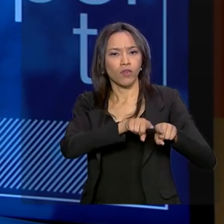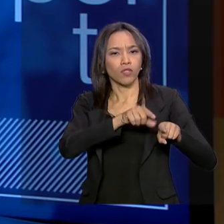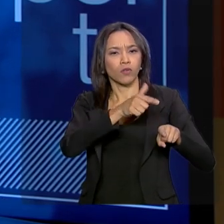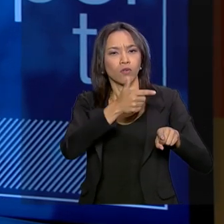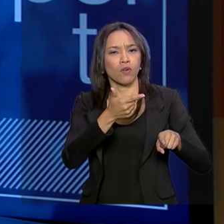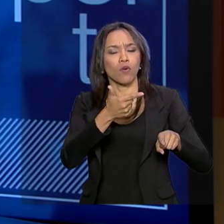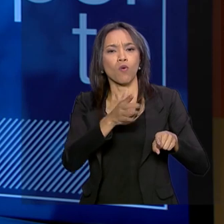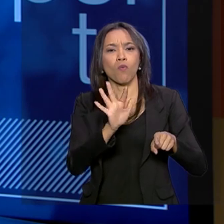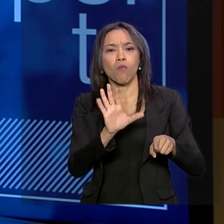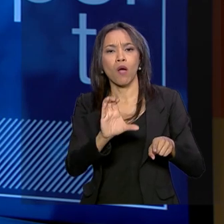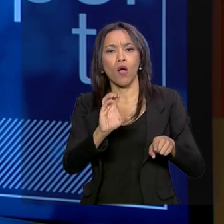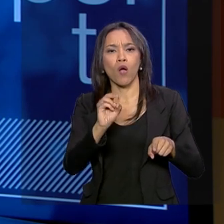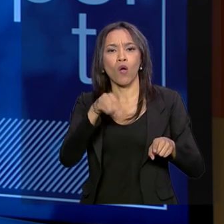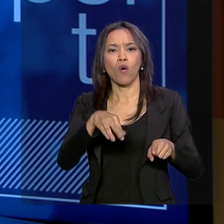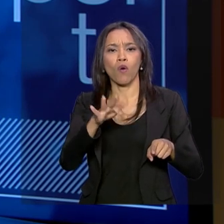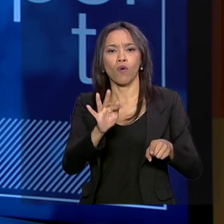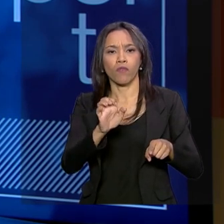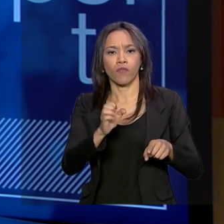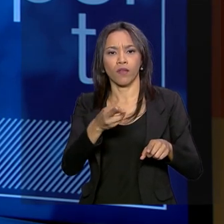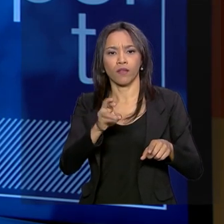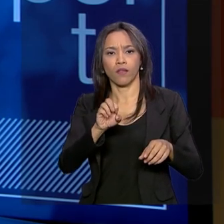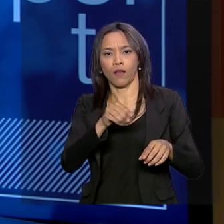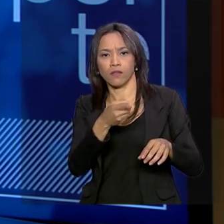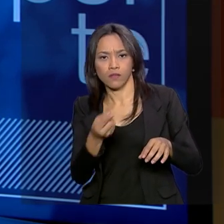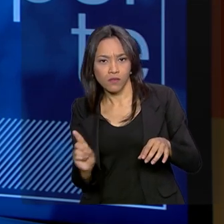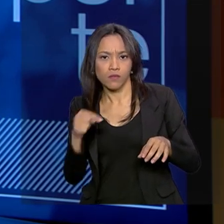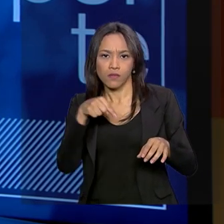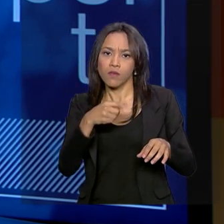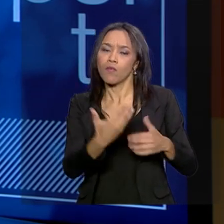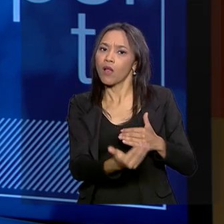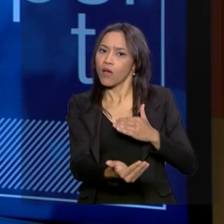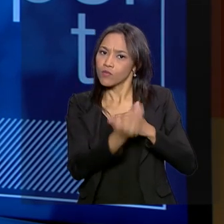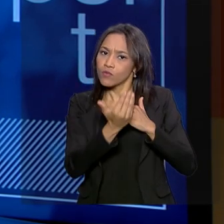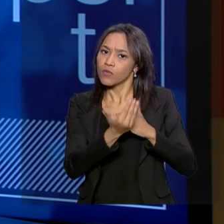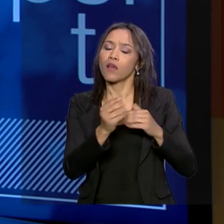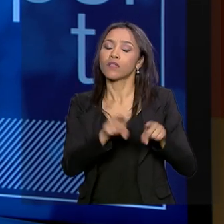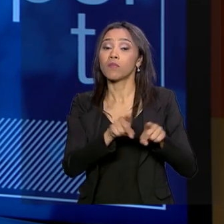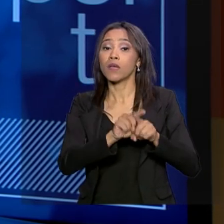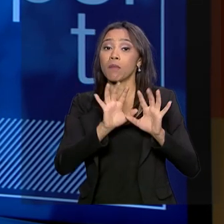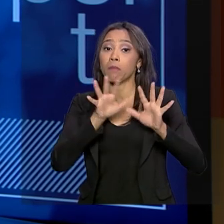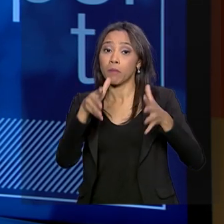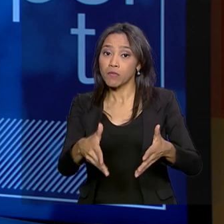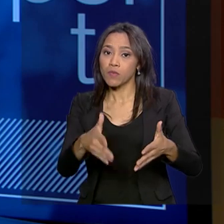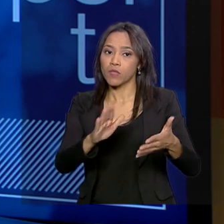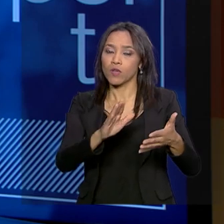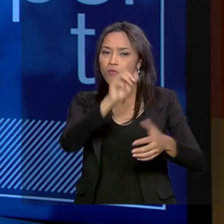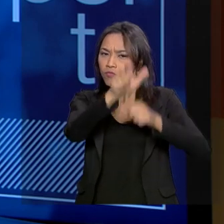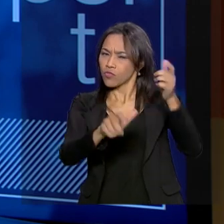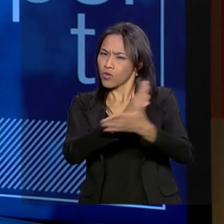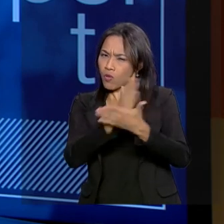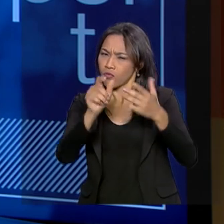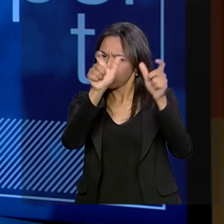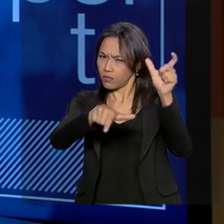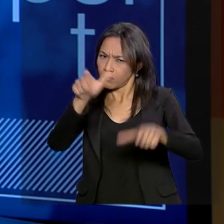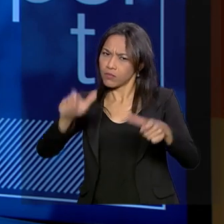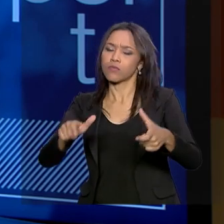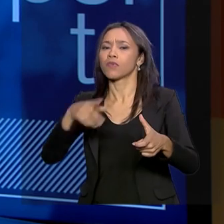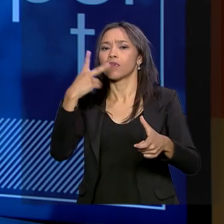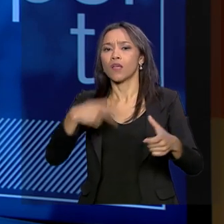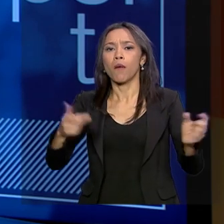possibilita, e com o COB, possibilita também a participação de alguns atletas em competições internacionais que